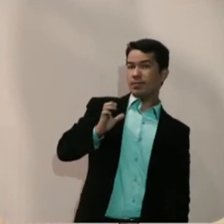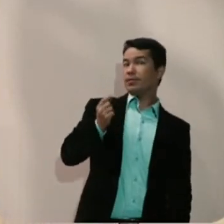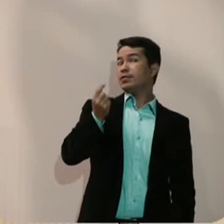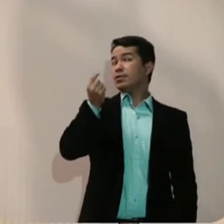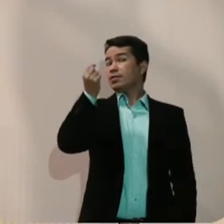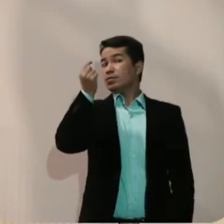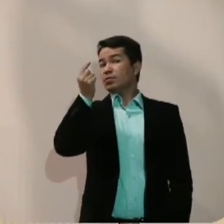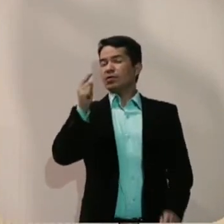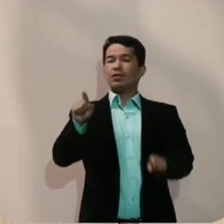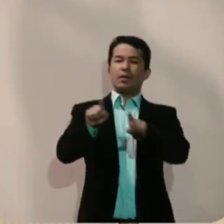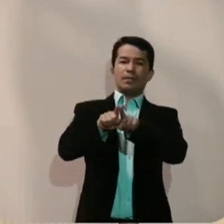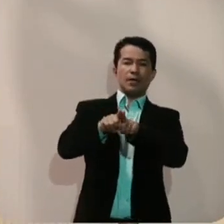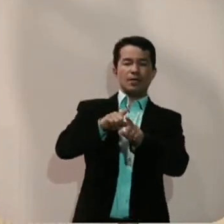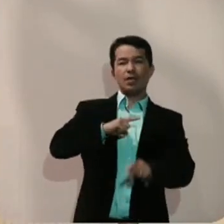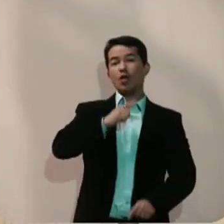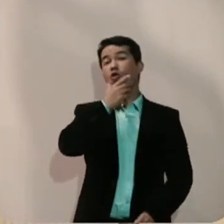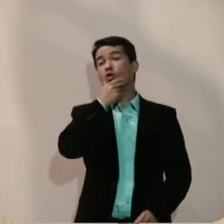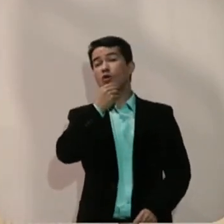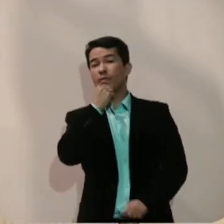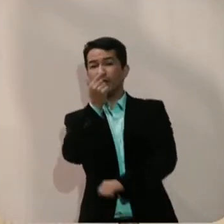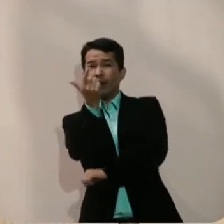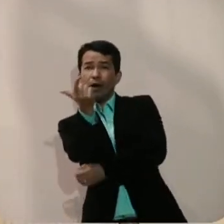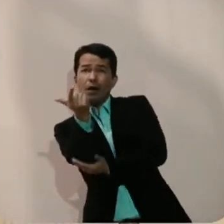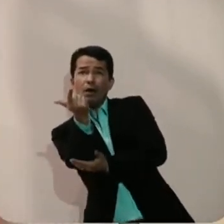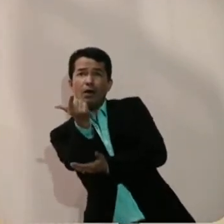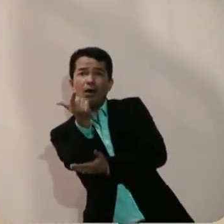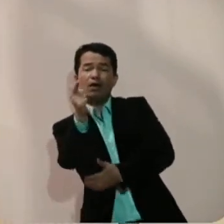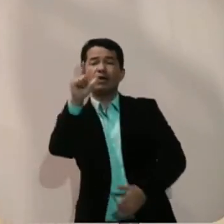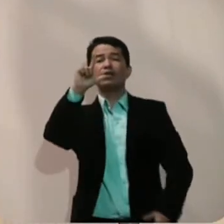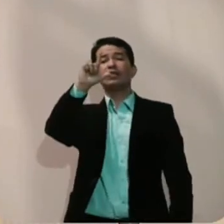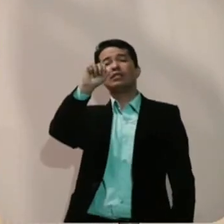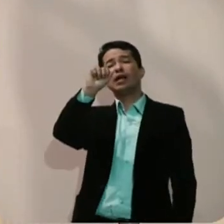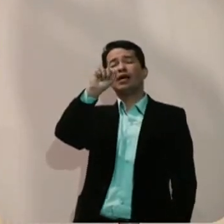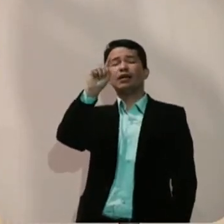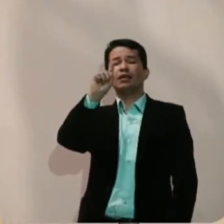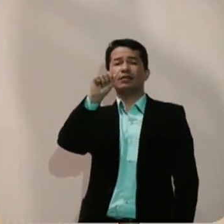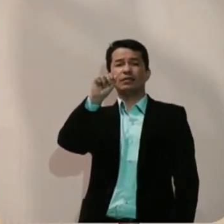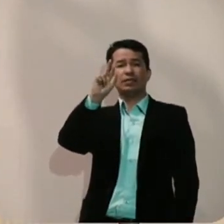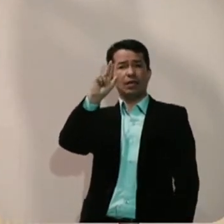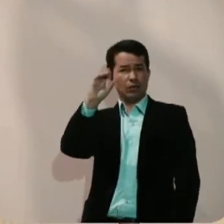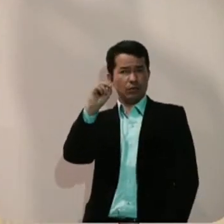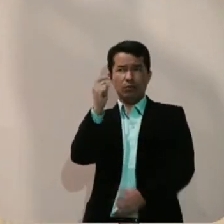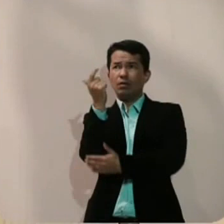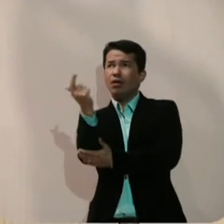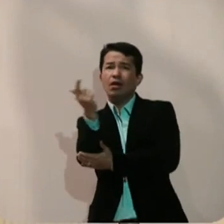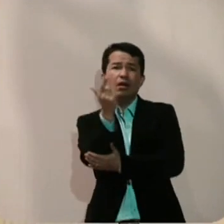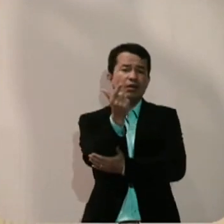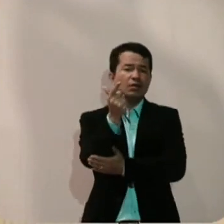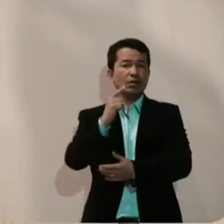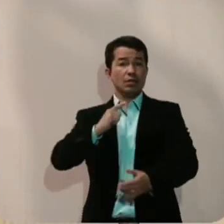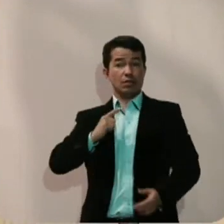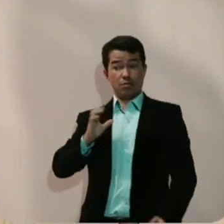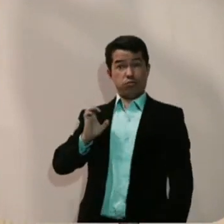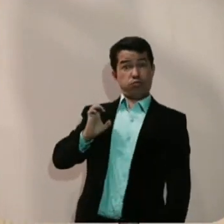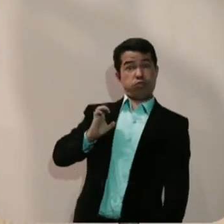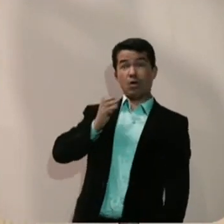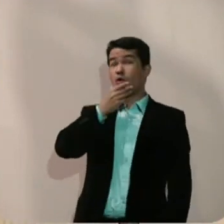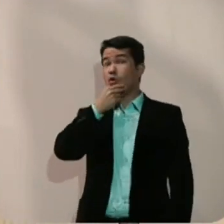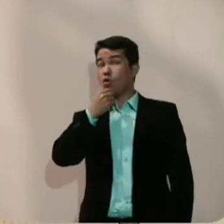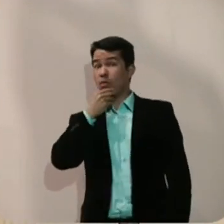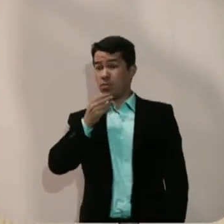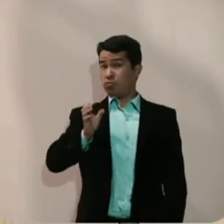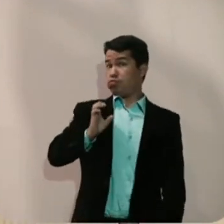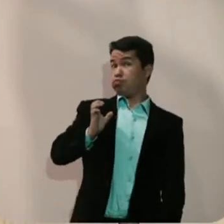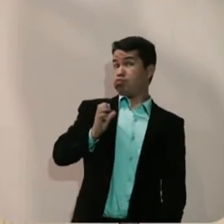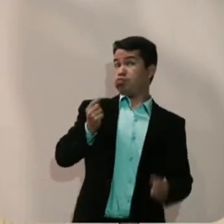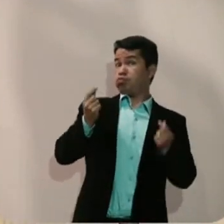coisas. Por isso, o apelo do rico naquela parábola. Ele vai dizer: ó, pai Abraão,